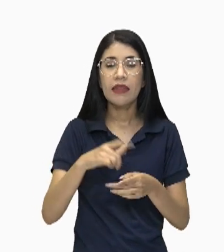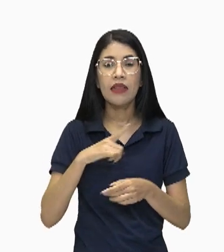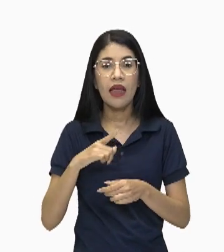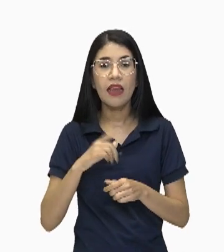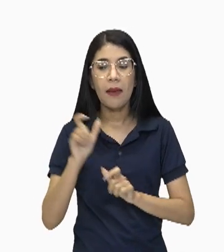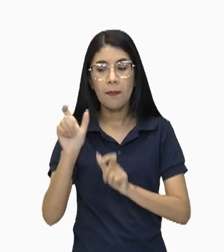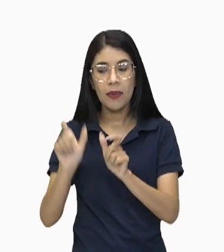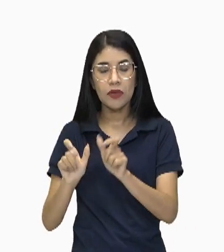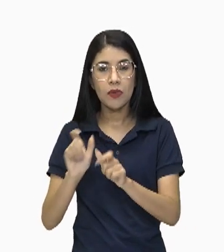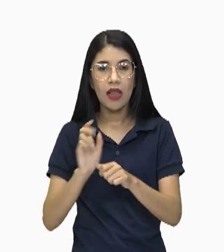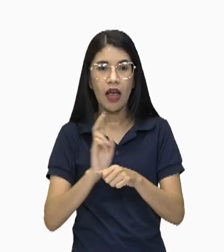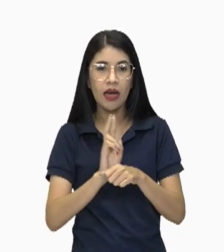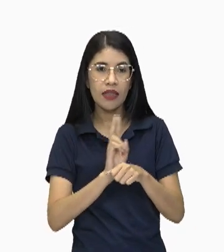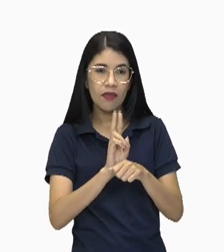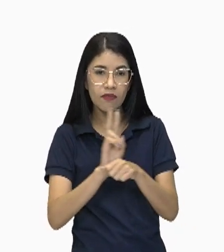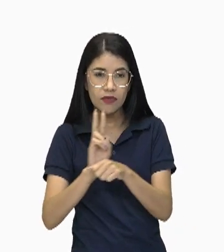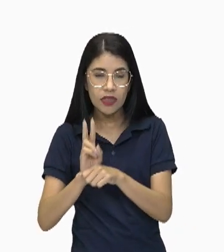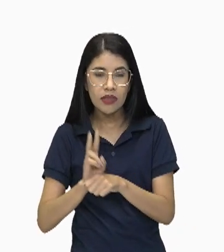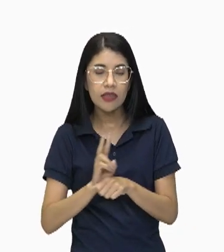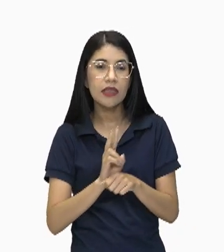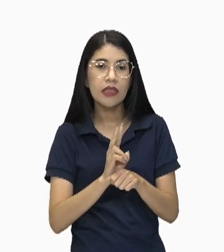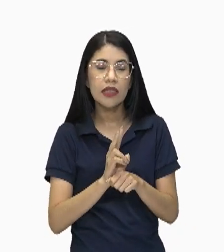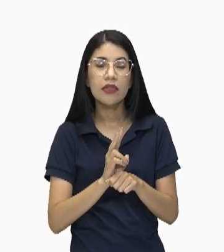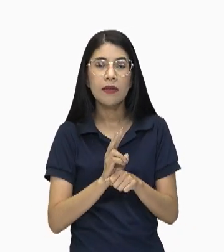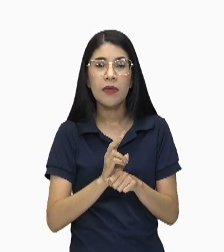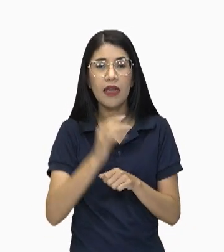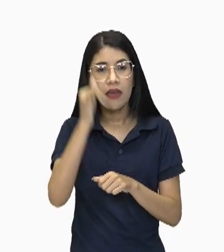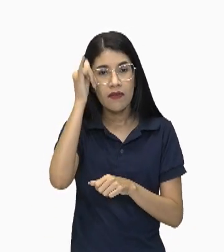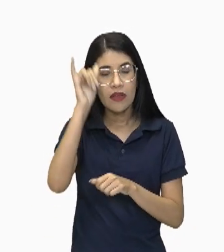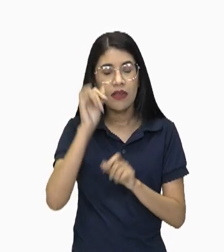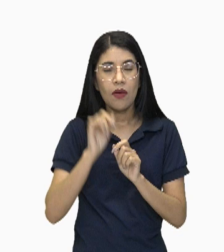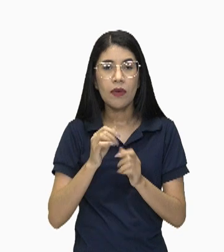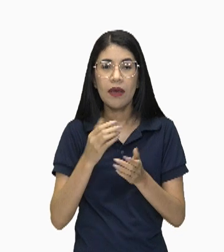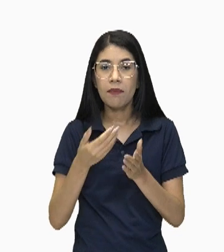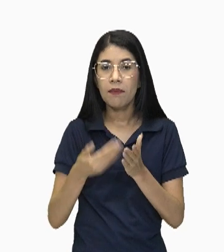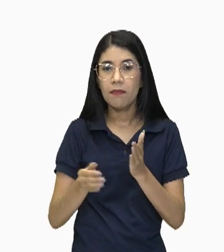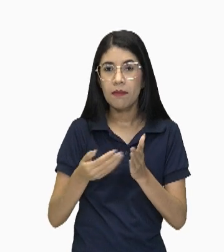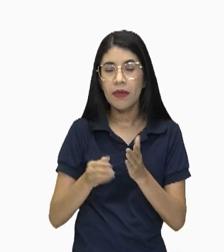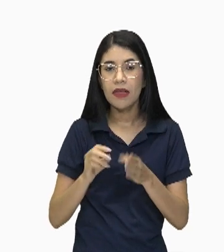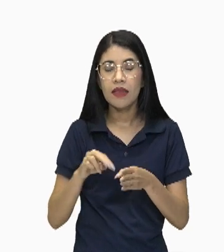juízes de prova que estão de olho para ver se ele não está derrubando de forma